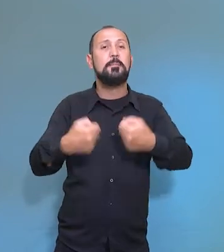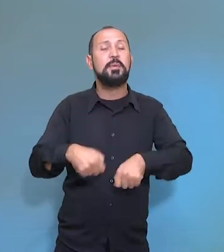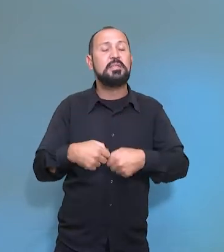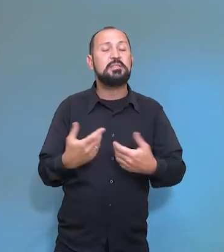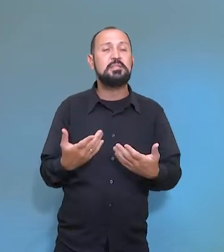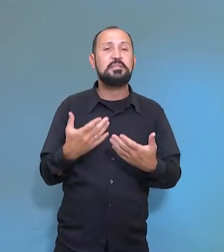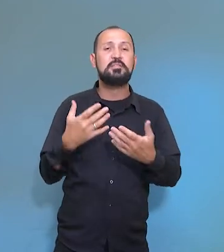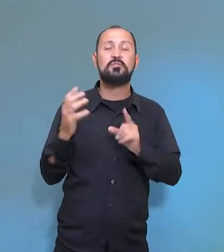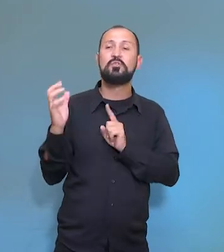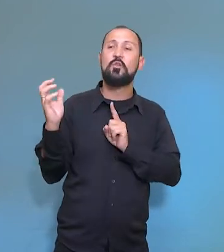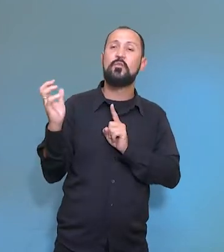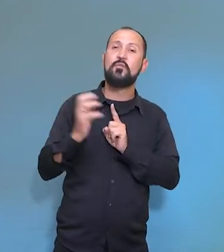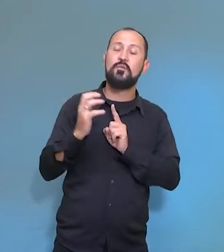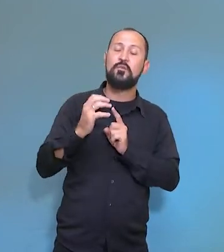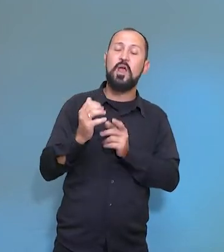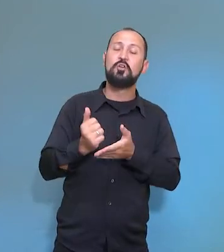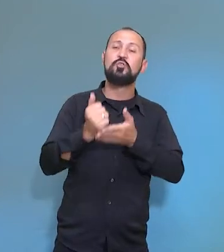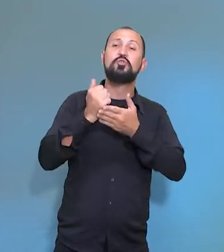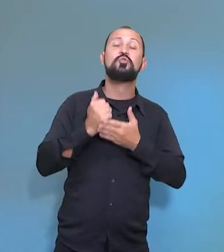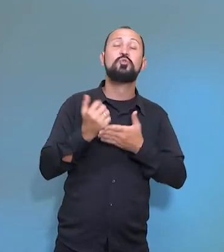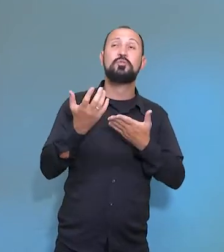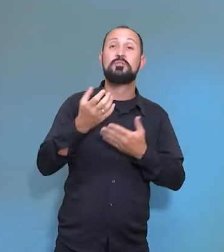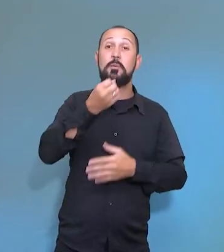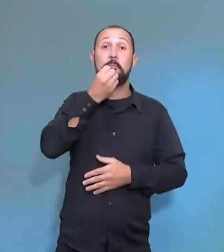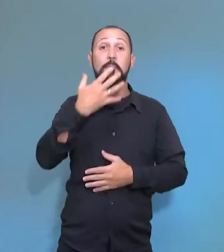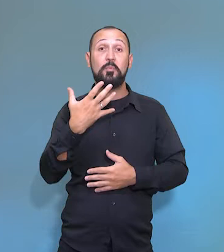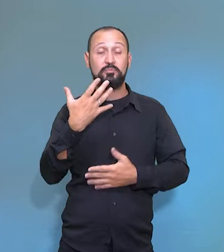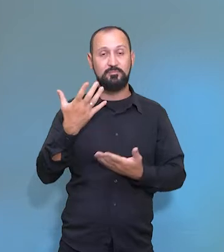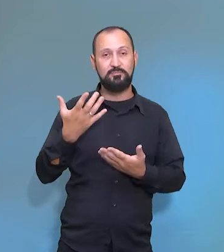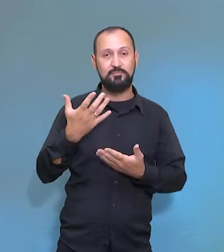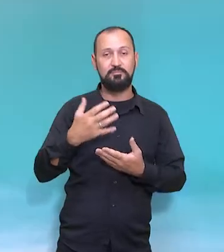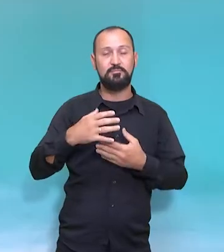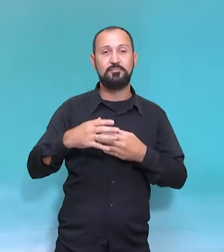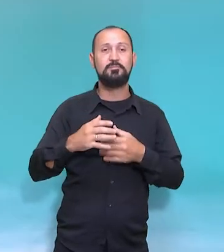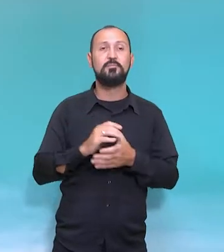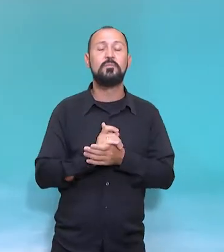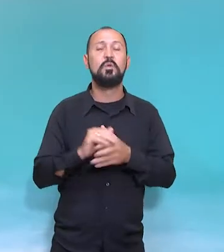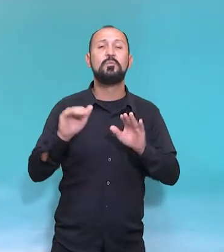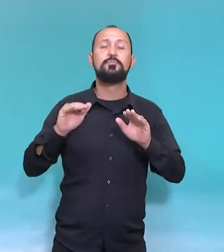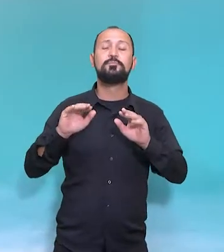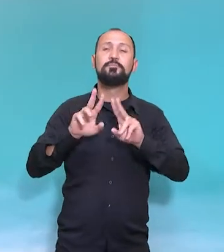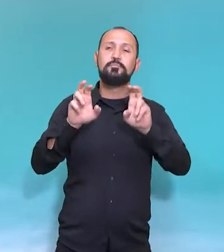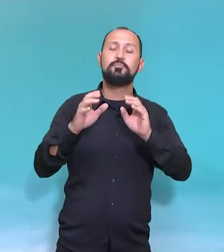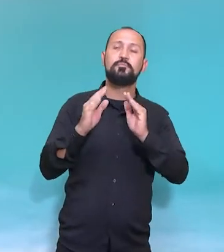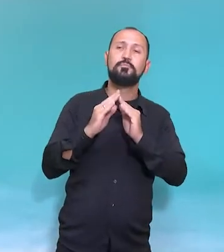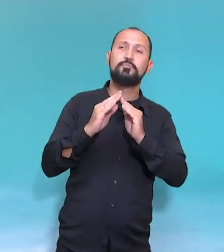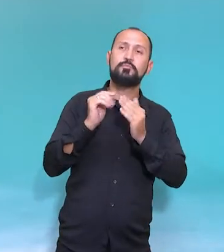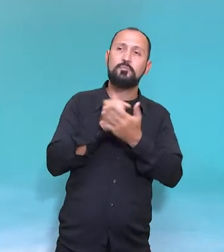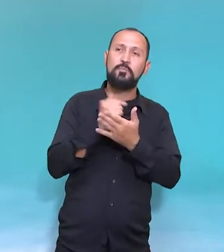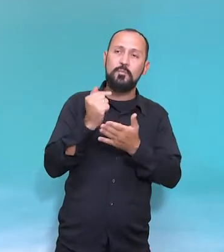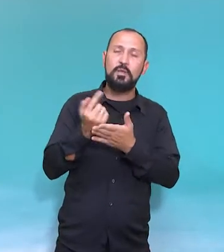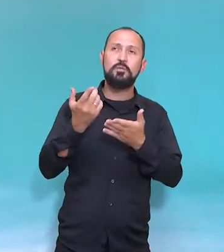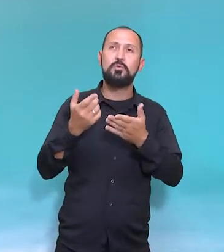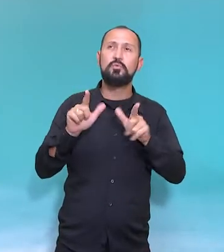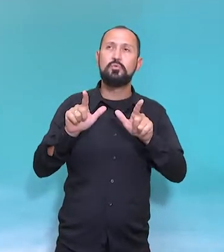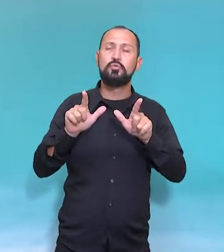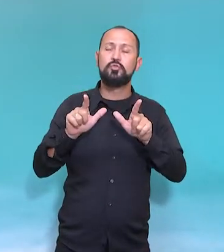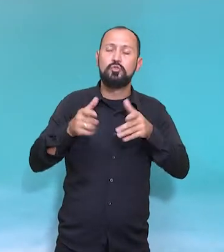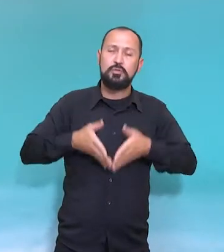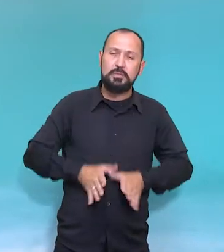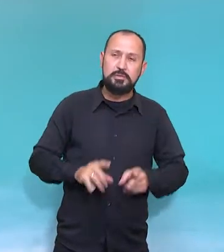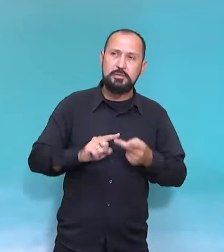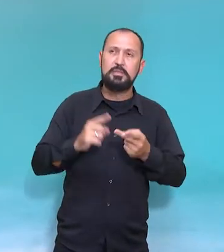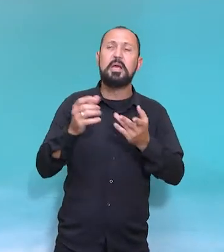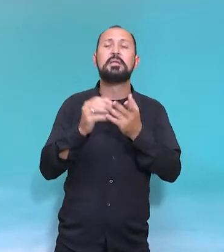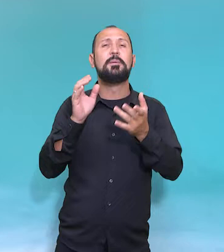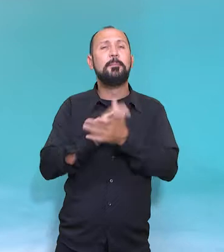que vão sofrer esse benefício, vão receber esse benefício. A gente está falando em cartório, a gente está falando em registro de